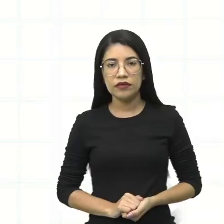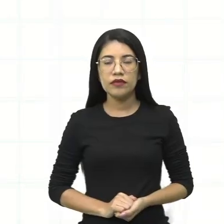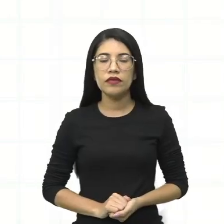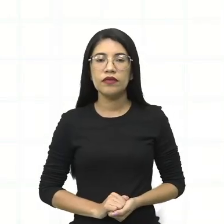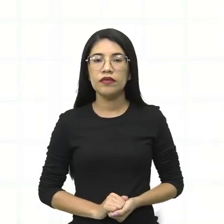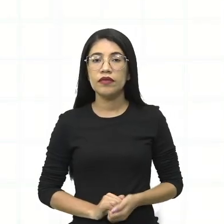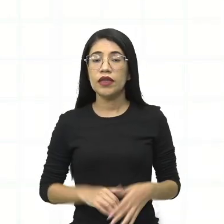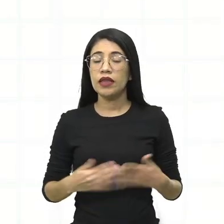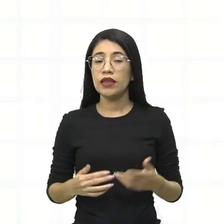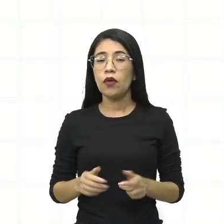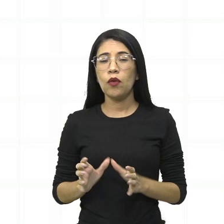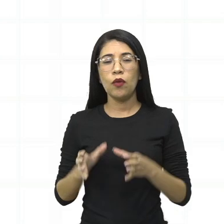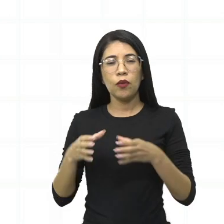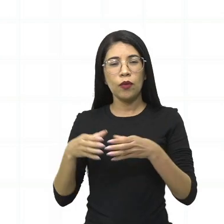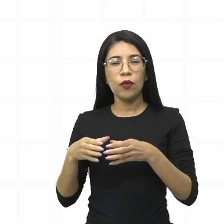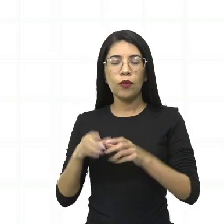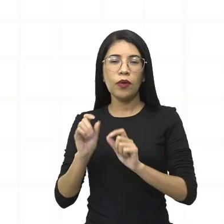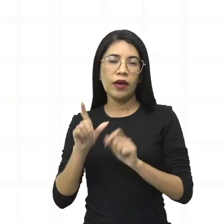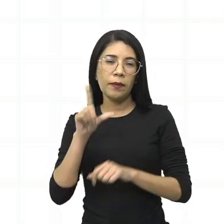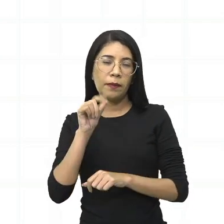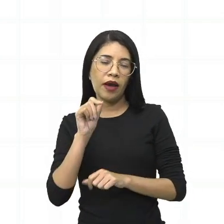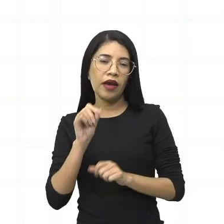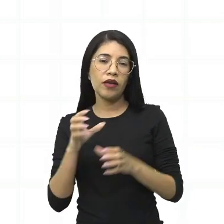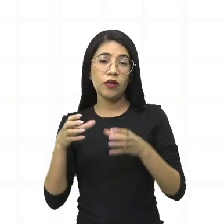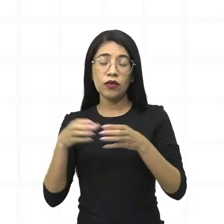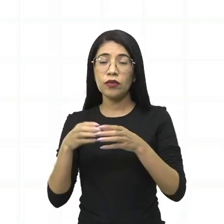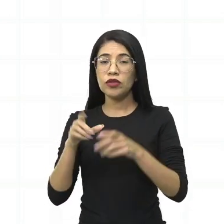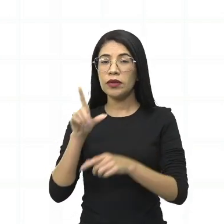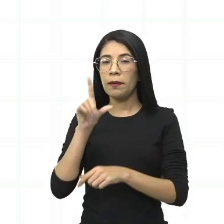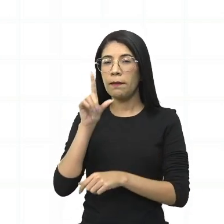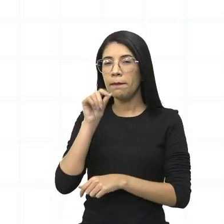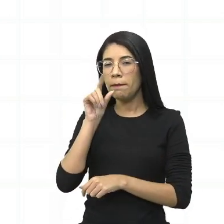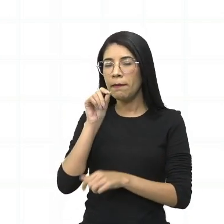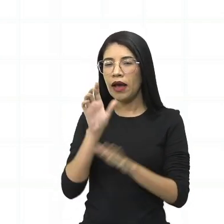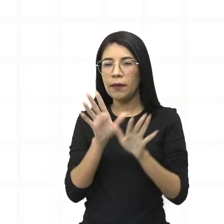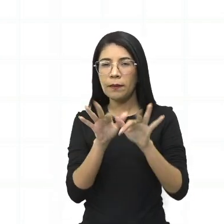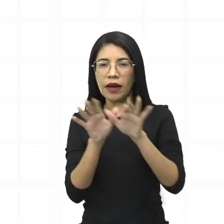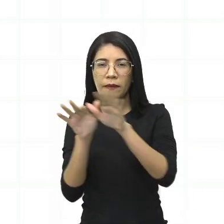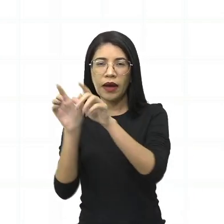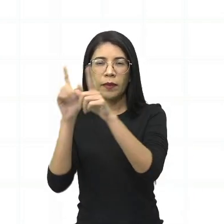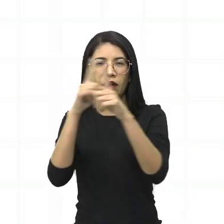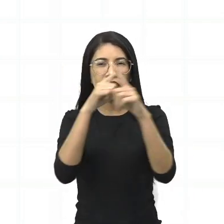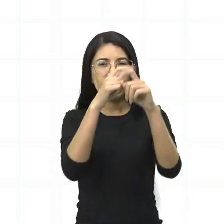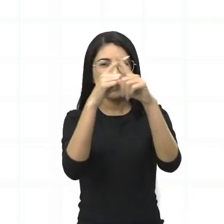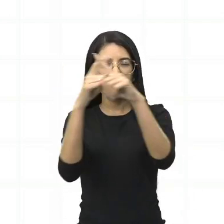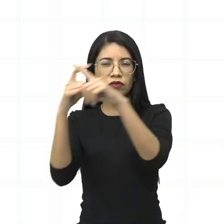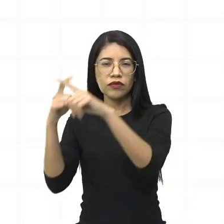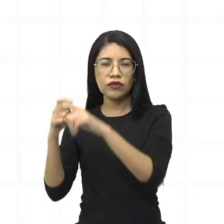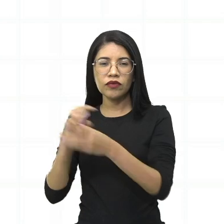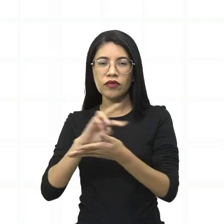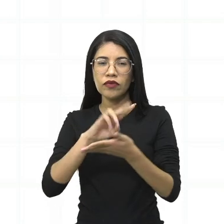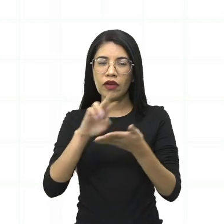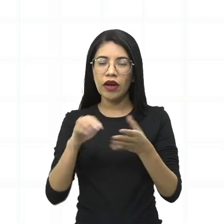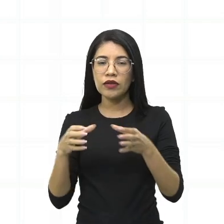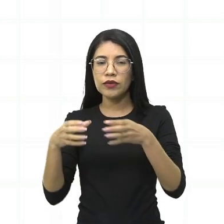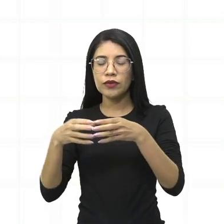o conjunto, uma coleção, né? Na verdade, conjunto de aves ou pássaros, certo?